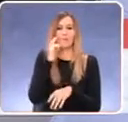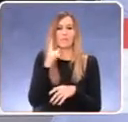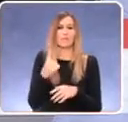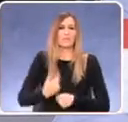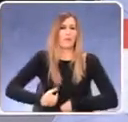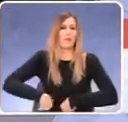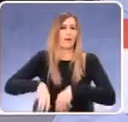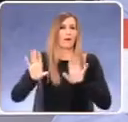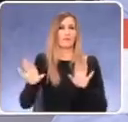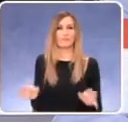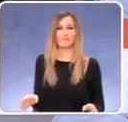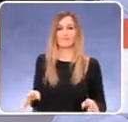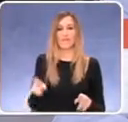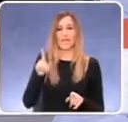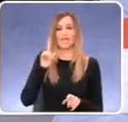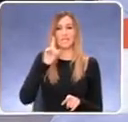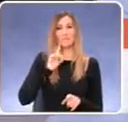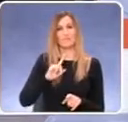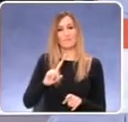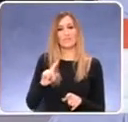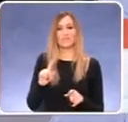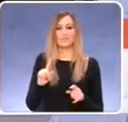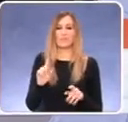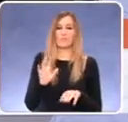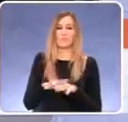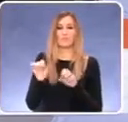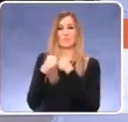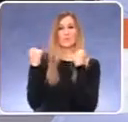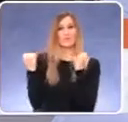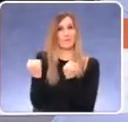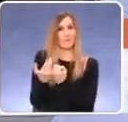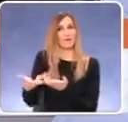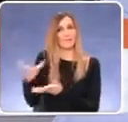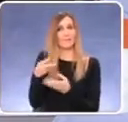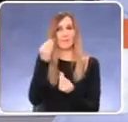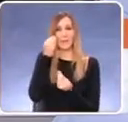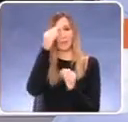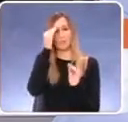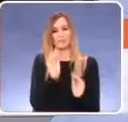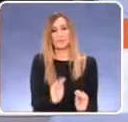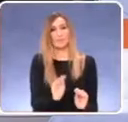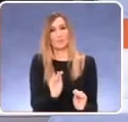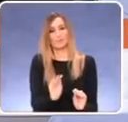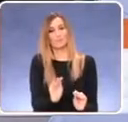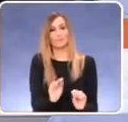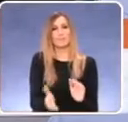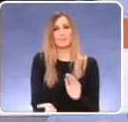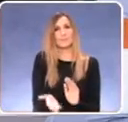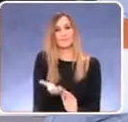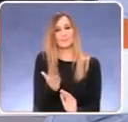né? Os homens são mais baldas. As mulheres, devido à sociedade e devido à maneira como foram educadas, são muito